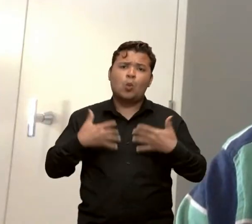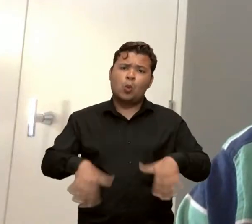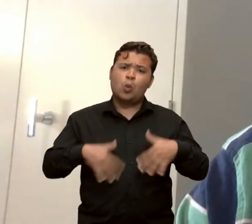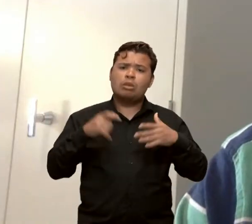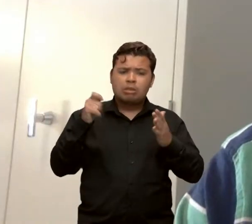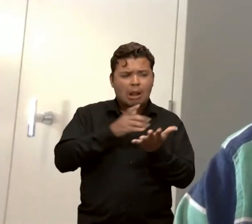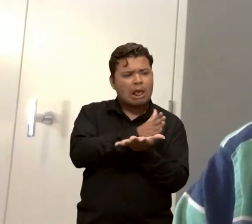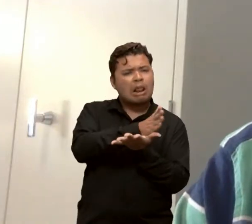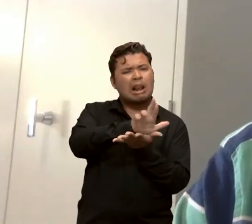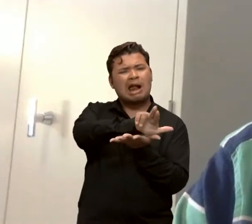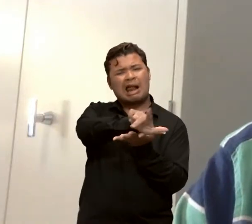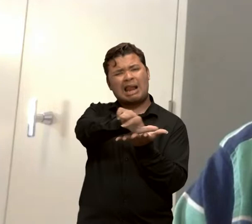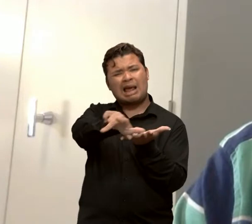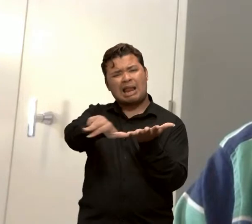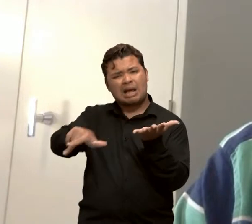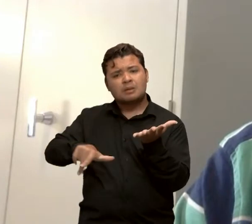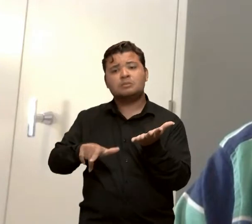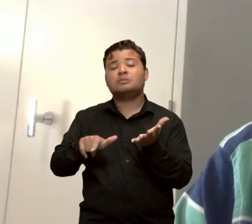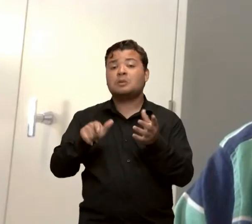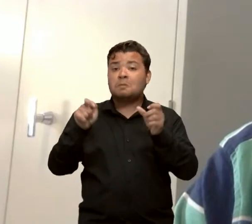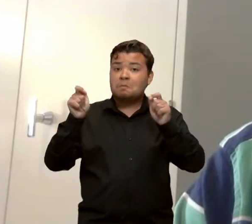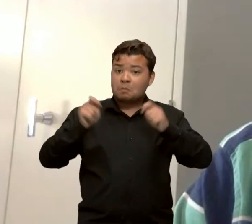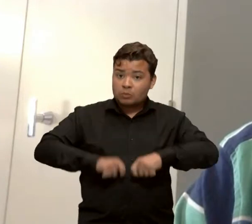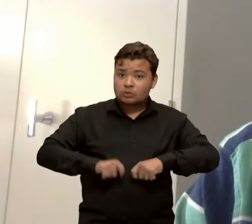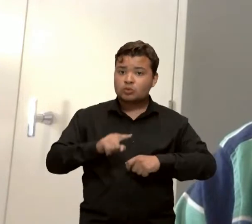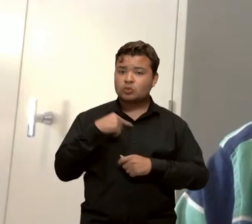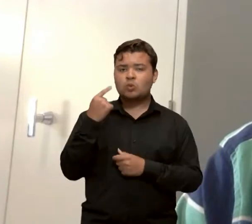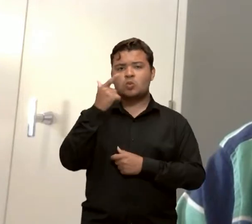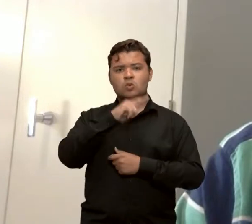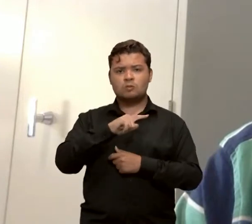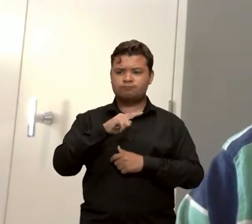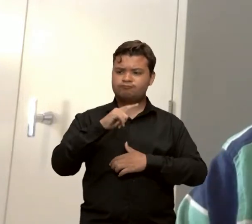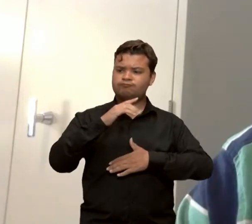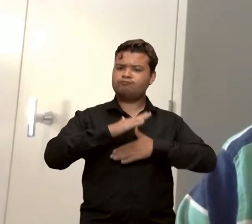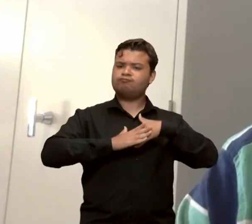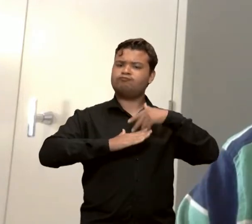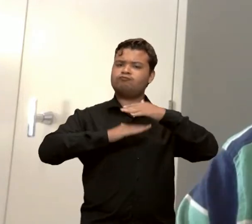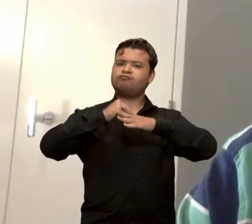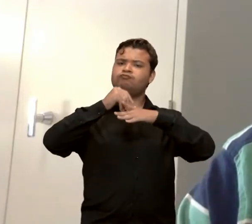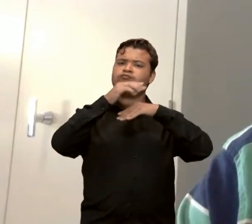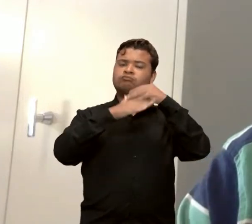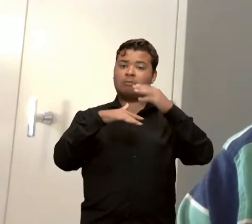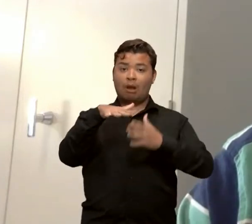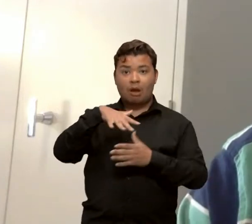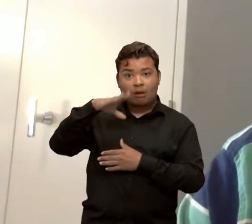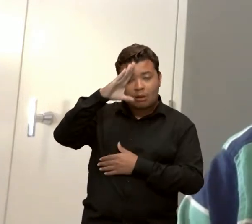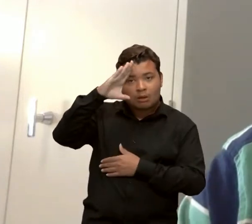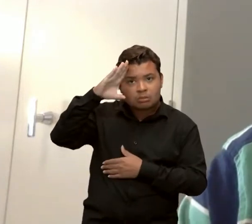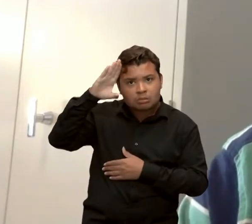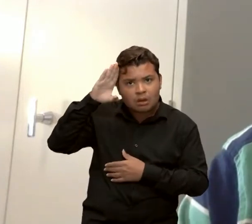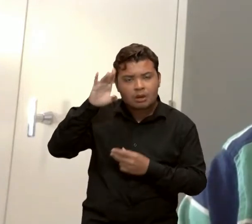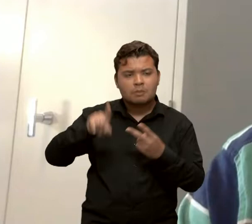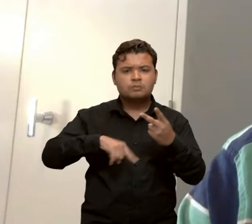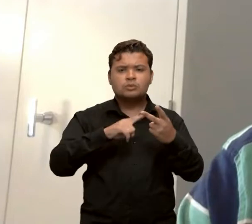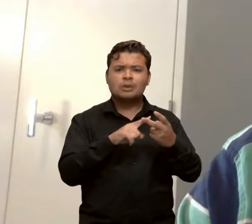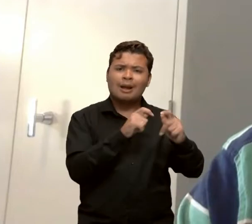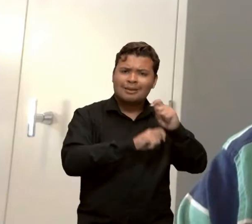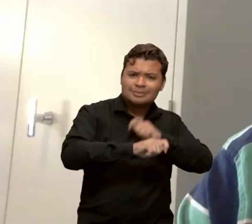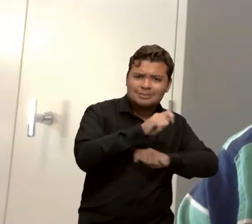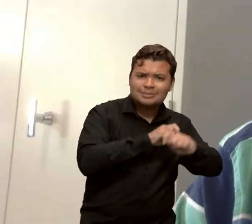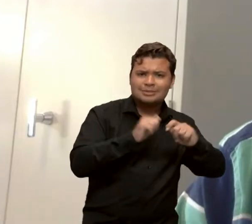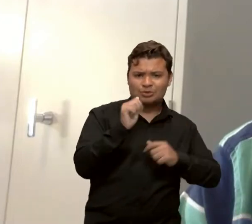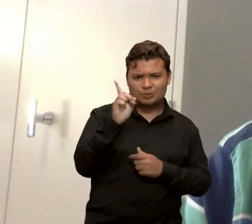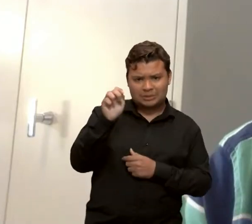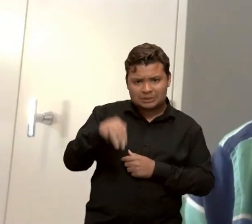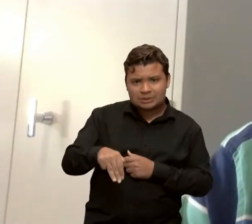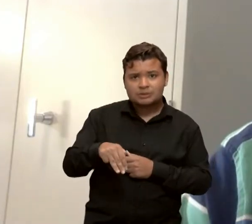permitem que nós possamos crescer do ponto de vista acadêmico, do ponto de vista administrativo, né,